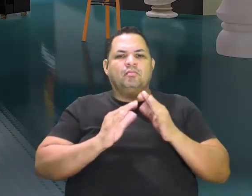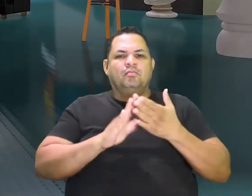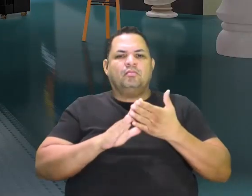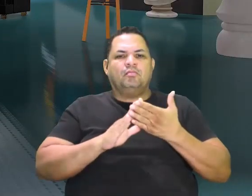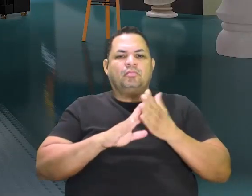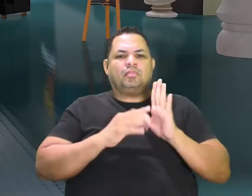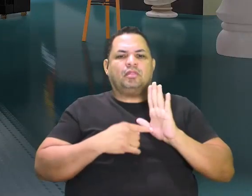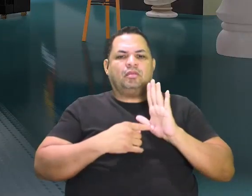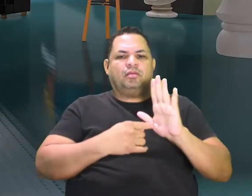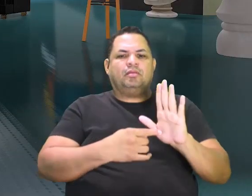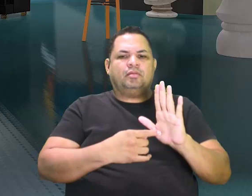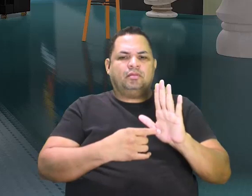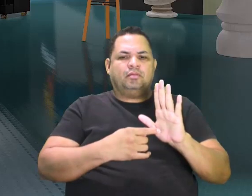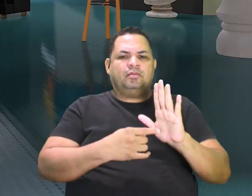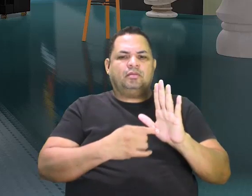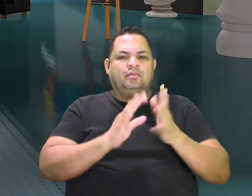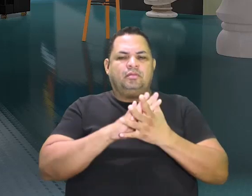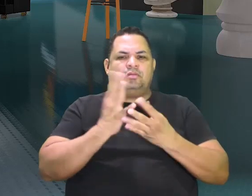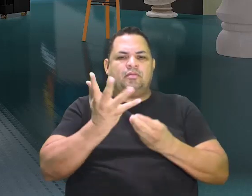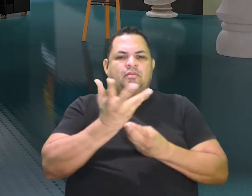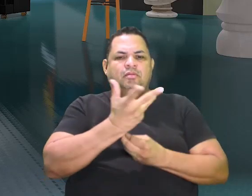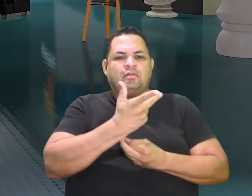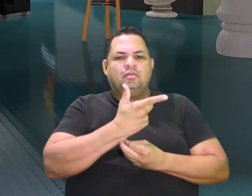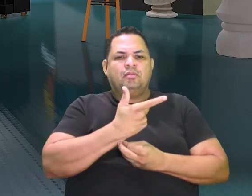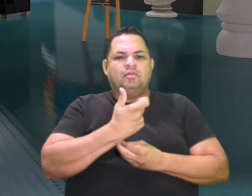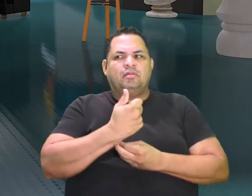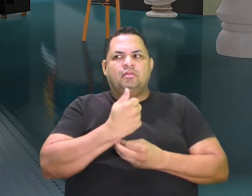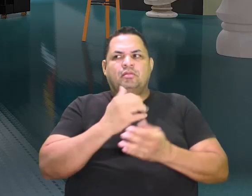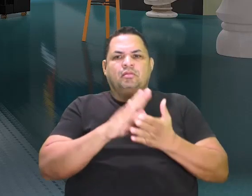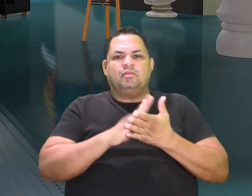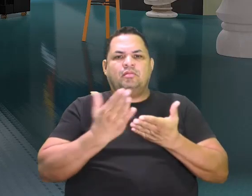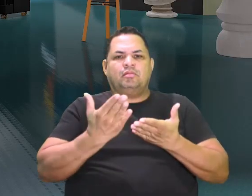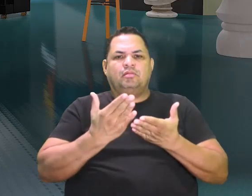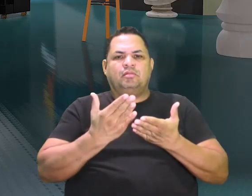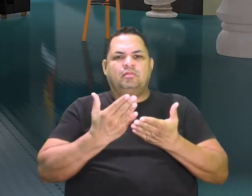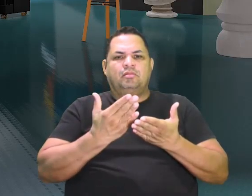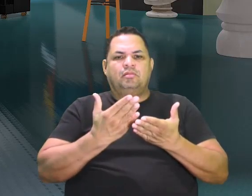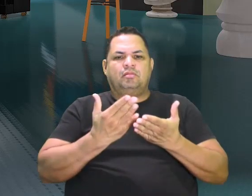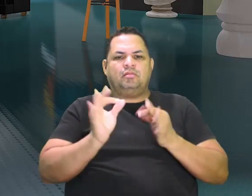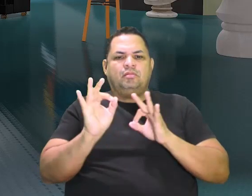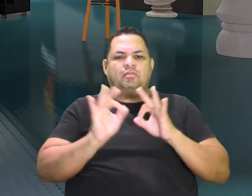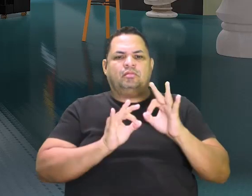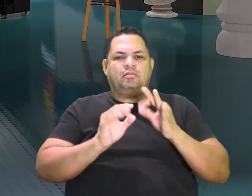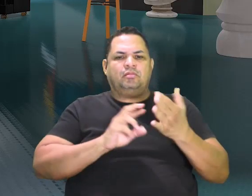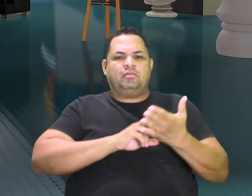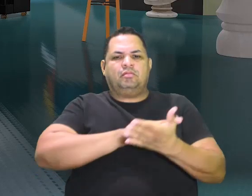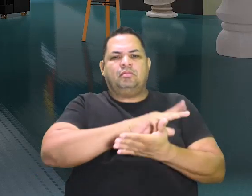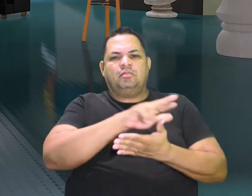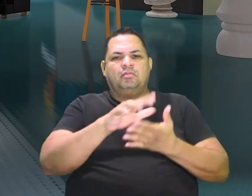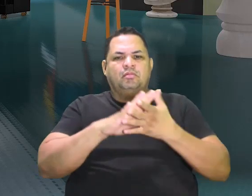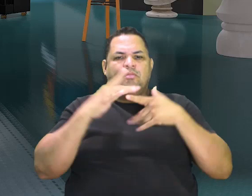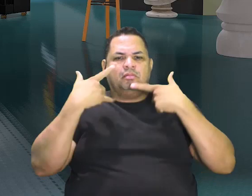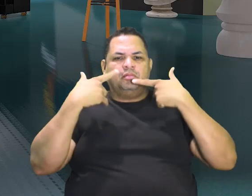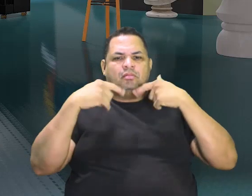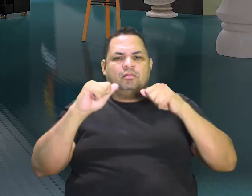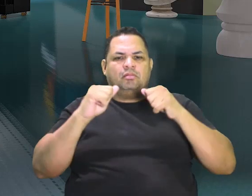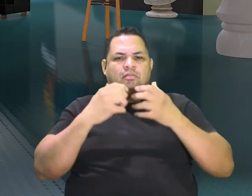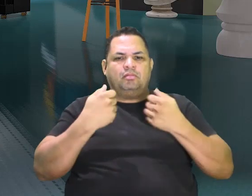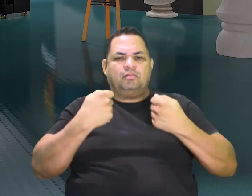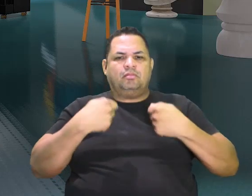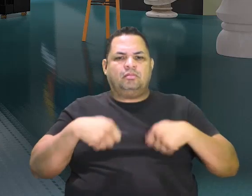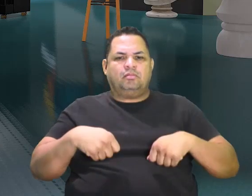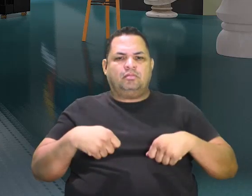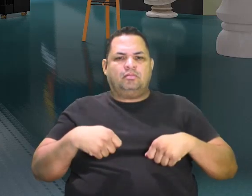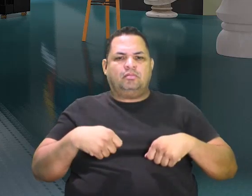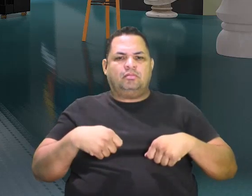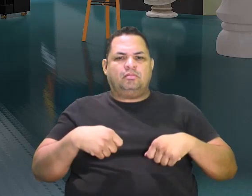a demonstrar que a arte ela se reveste de várias linguagens para